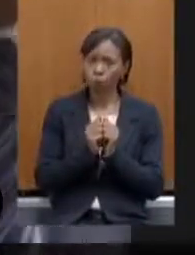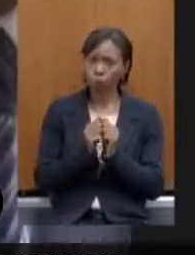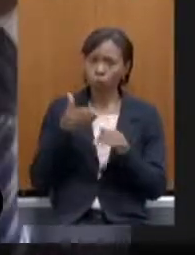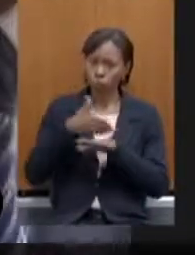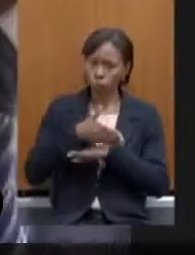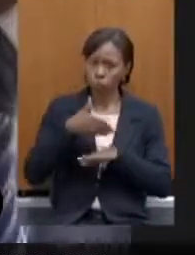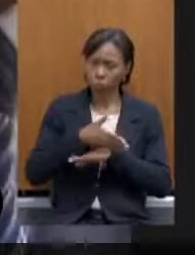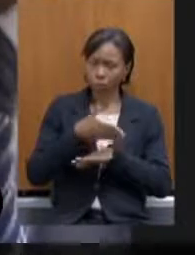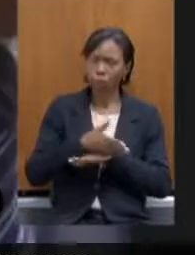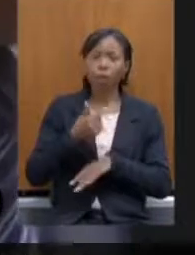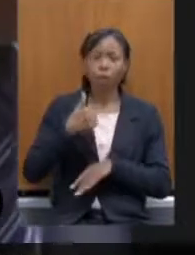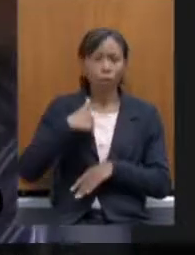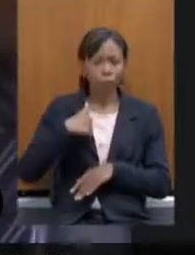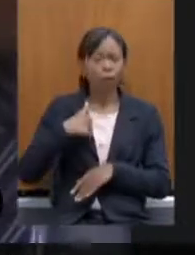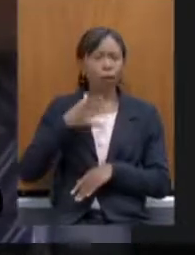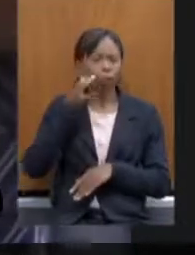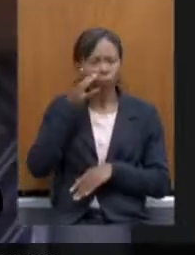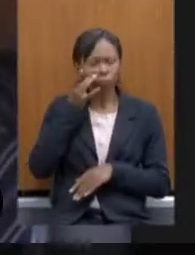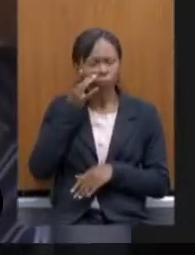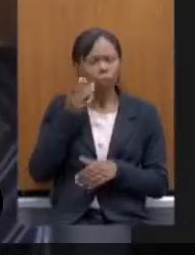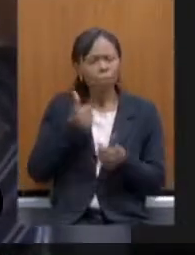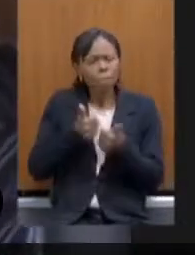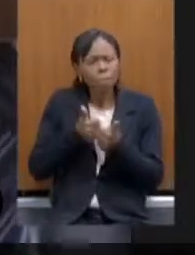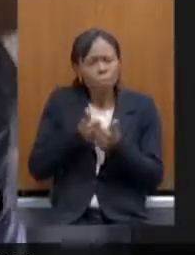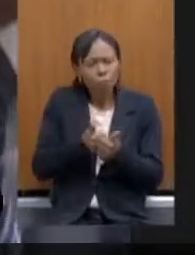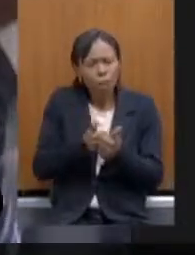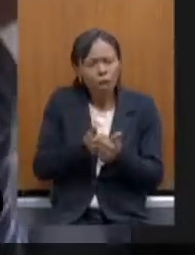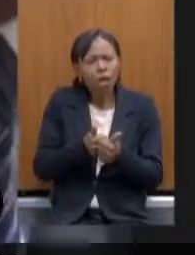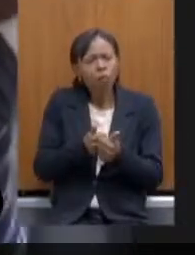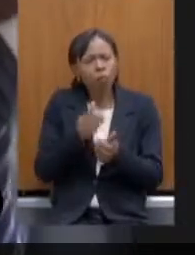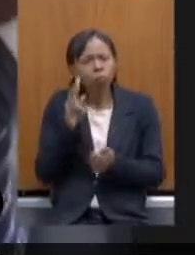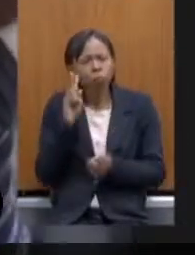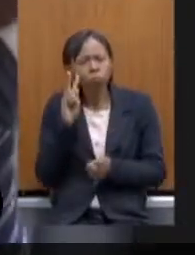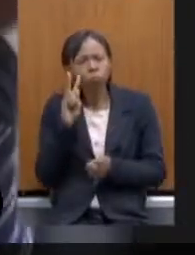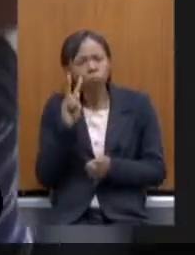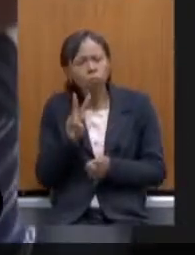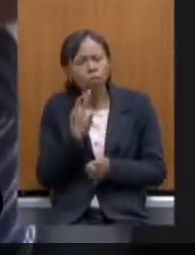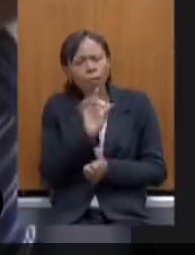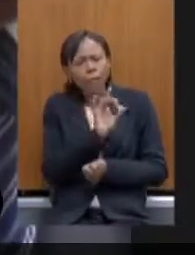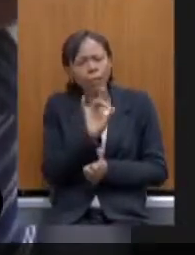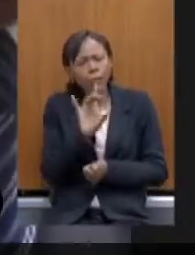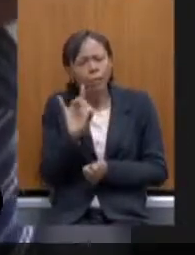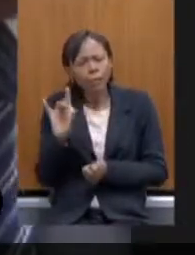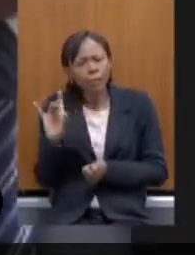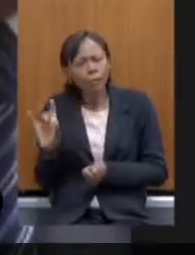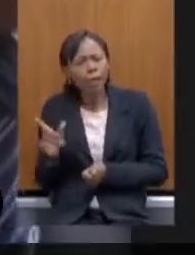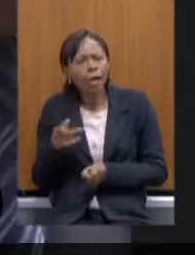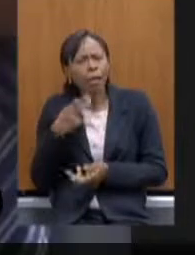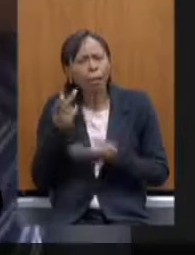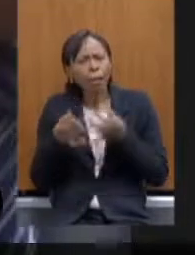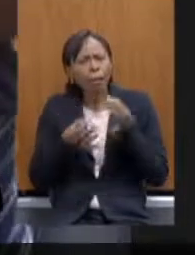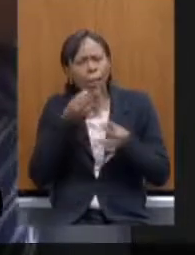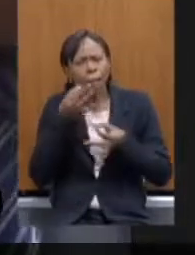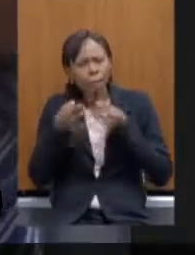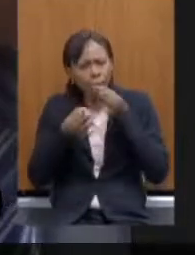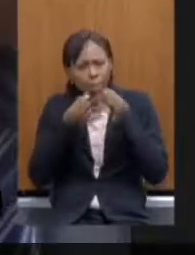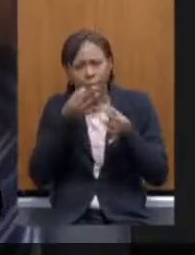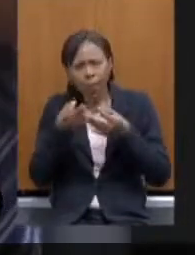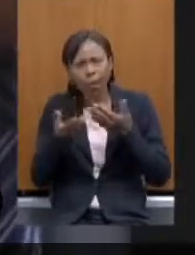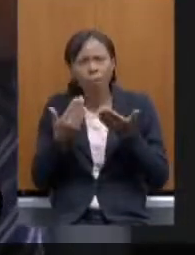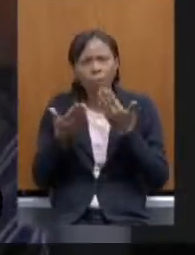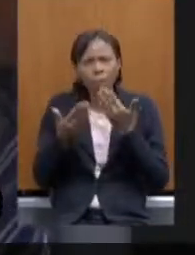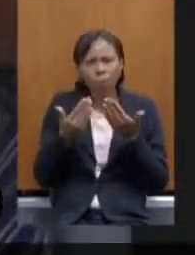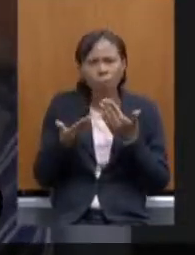eu fiz questão de estar presente muito próximo vídeo bocado demanda cada cada colocação de cada um